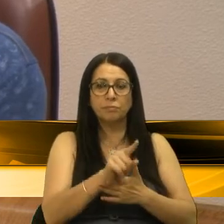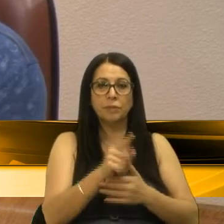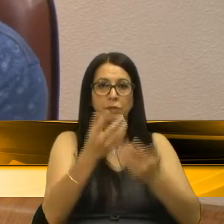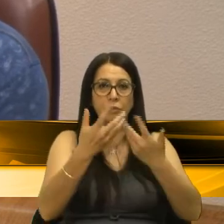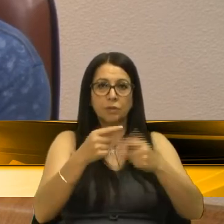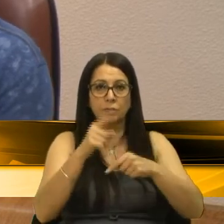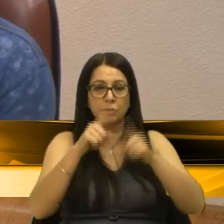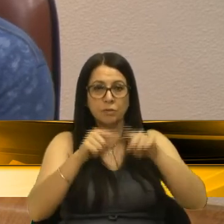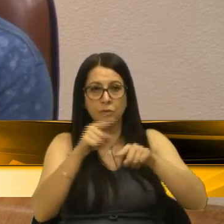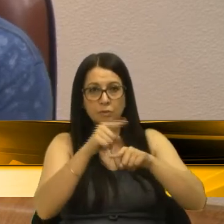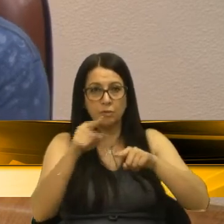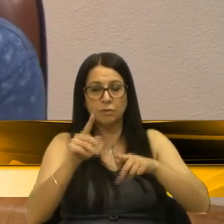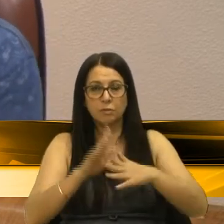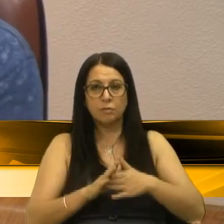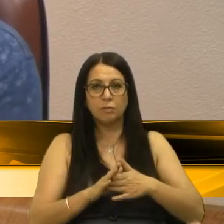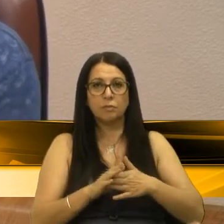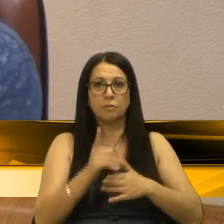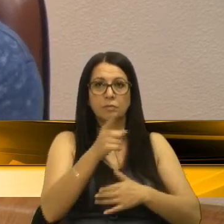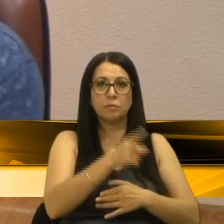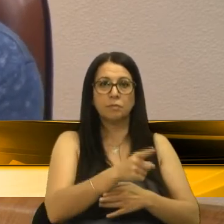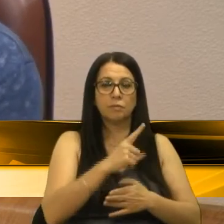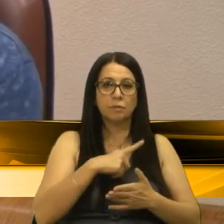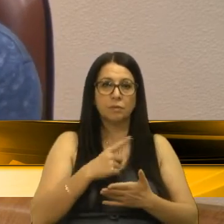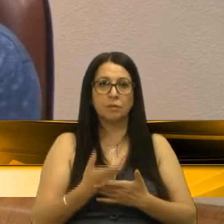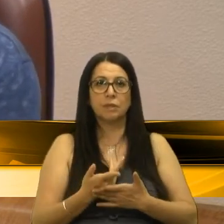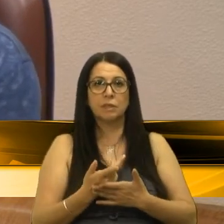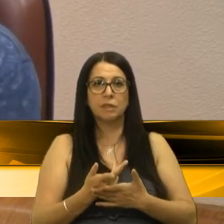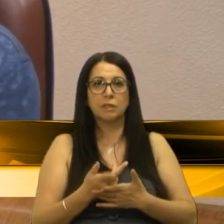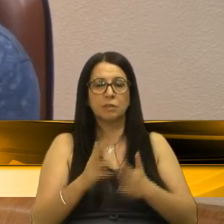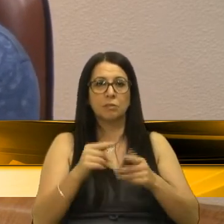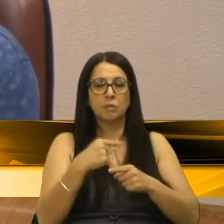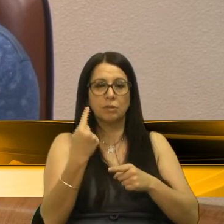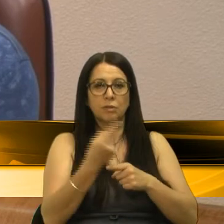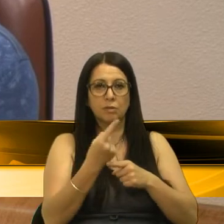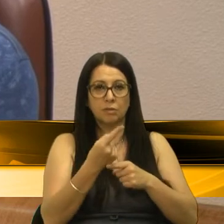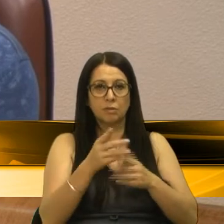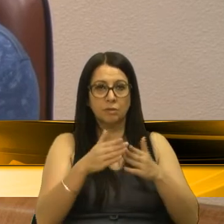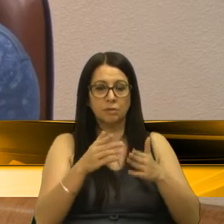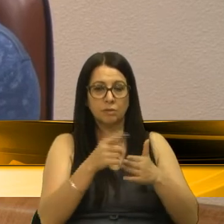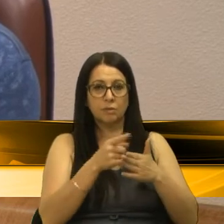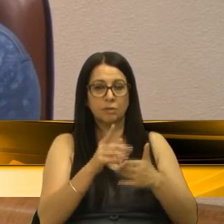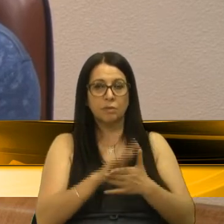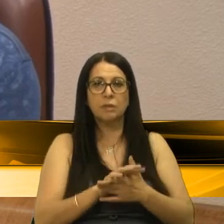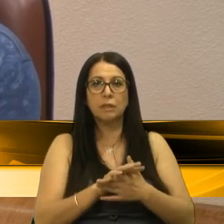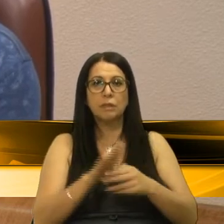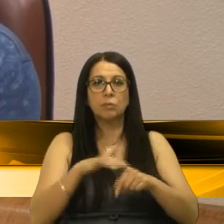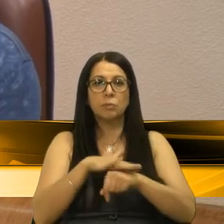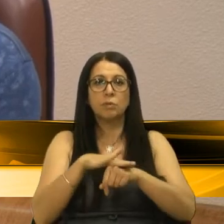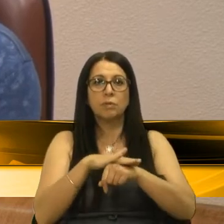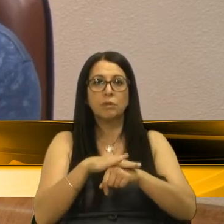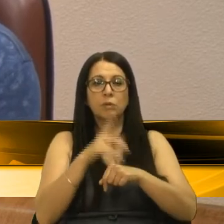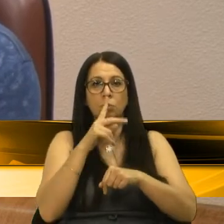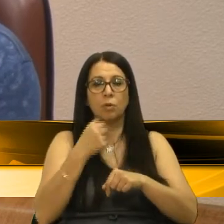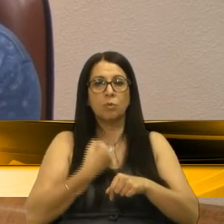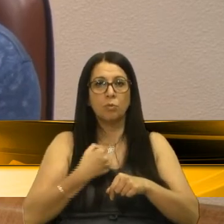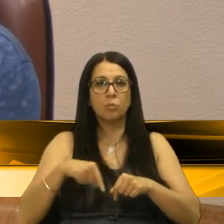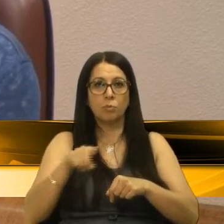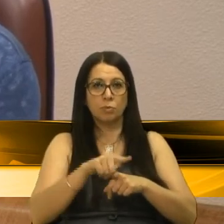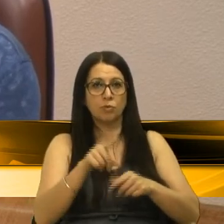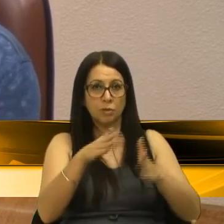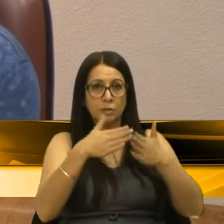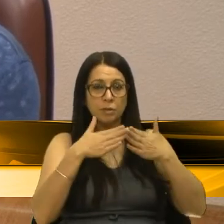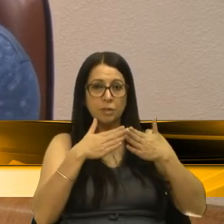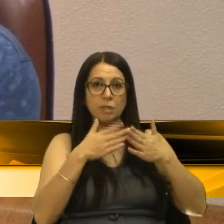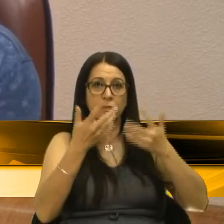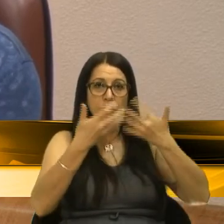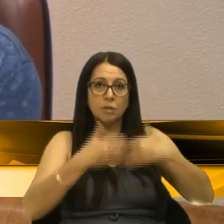atividade principal. Inciso 1º, do auto de licença de funcionamento da atividade secundária ou complementar, deverá constar sua vinculação do auto de licença do funcionamento ou